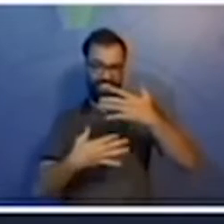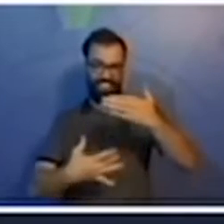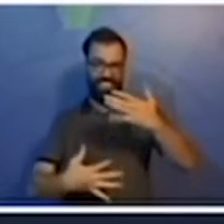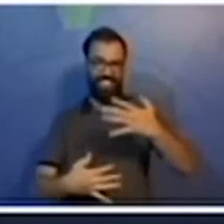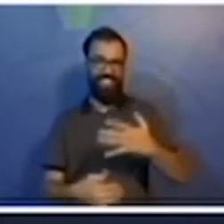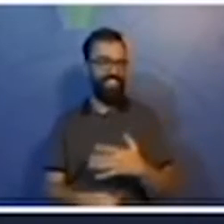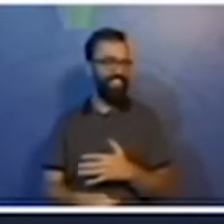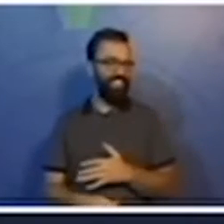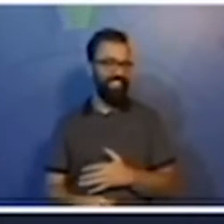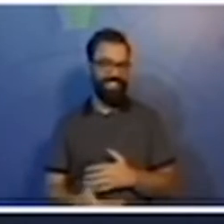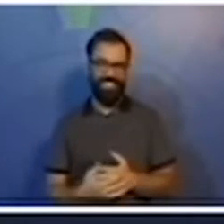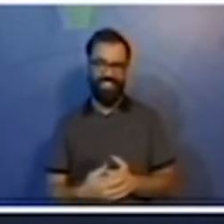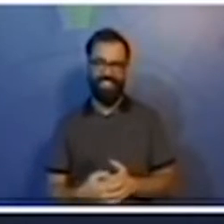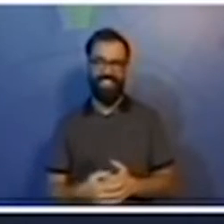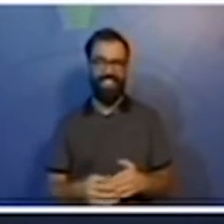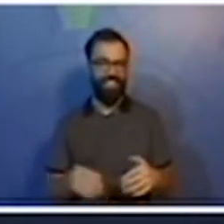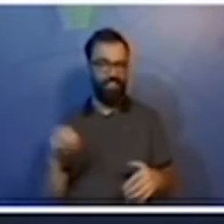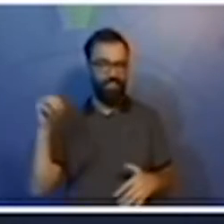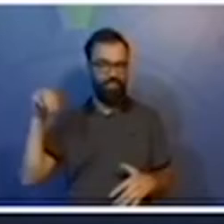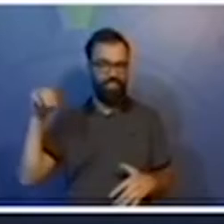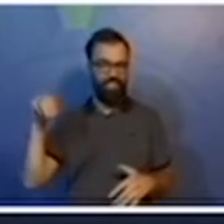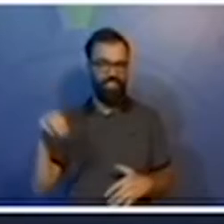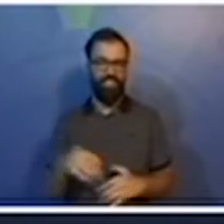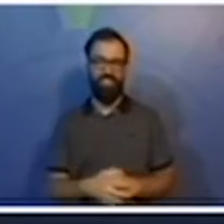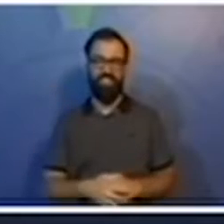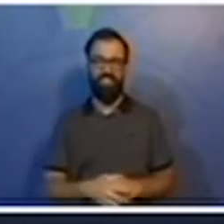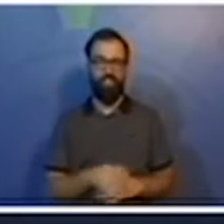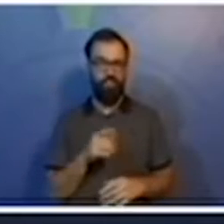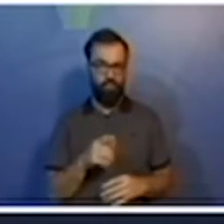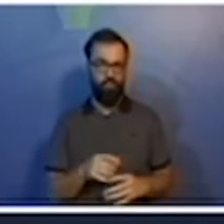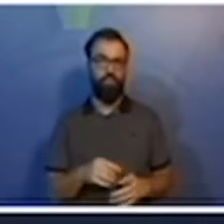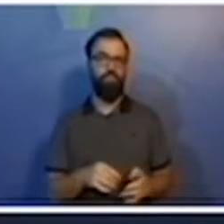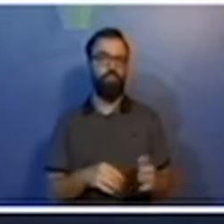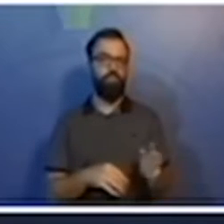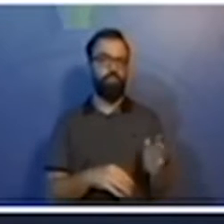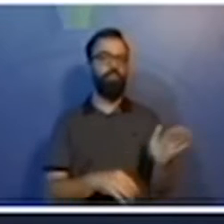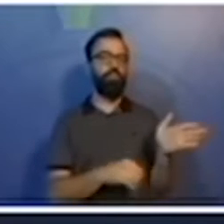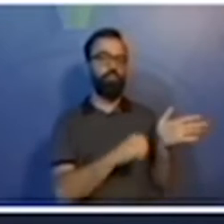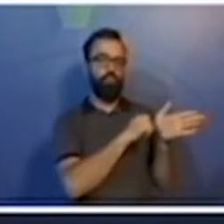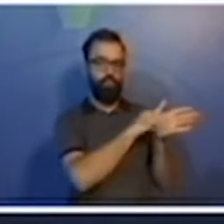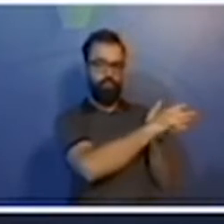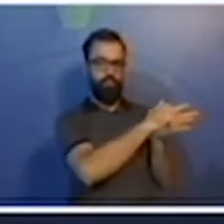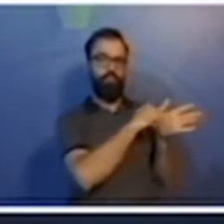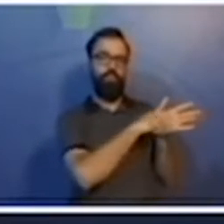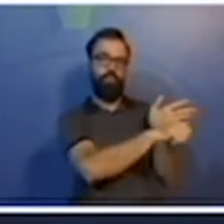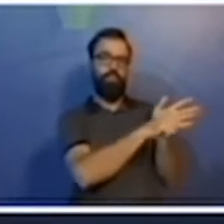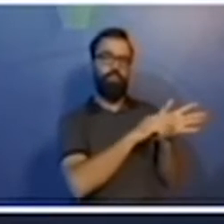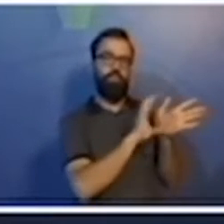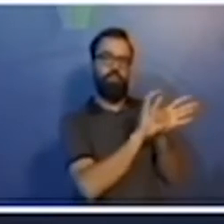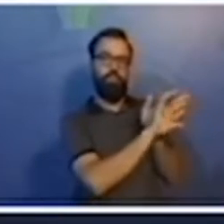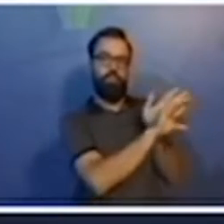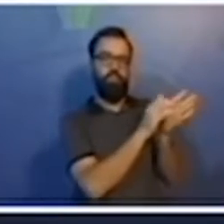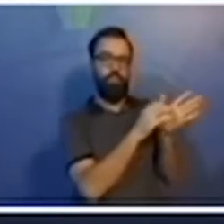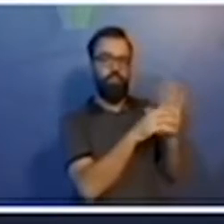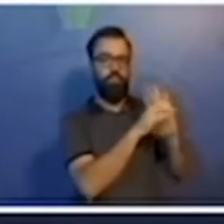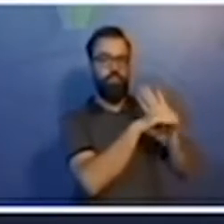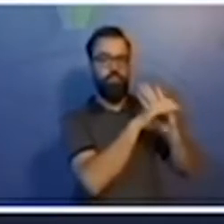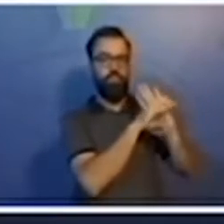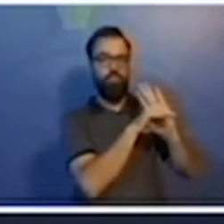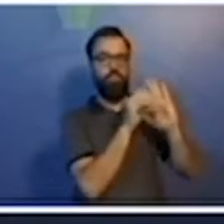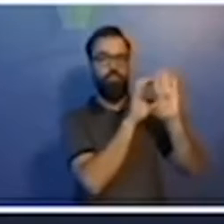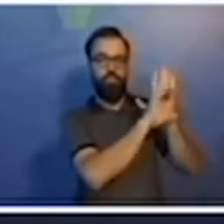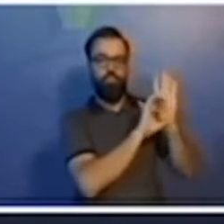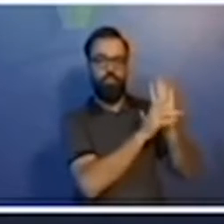glossário de matemática, aonde vocês vão colocar todos os conceitos matemáticos que vocês